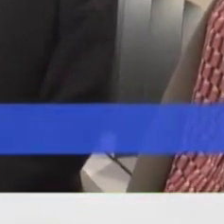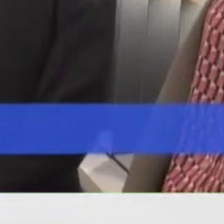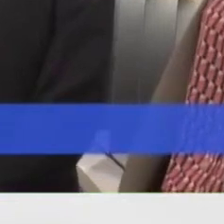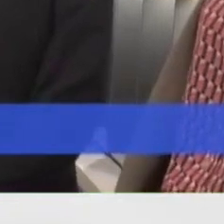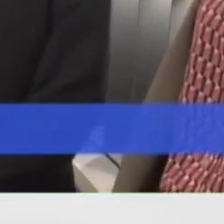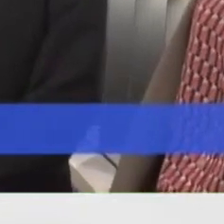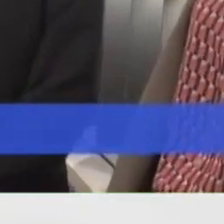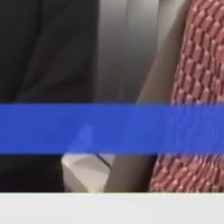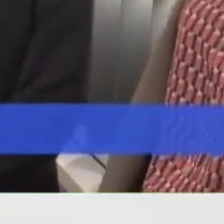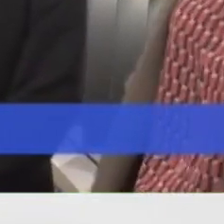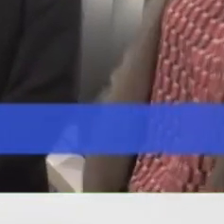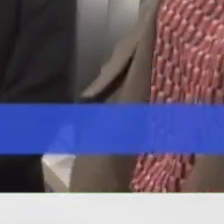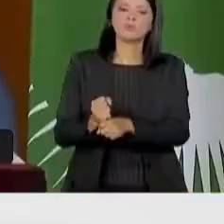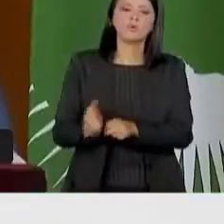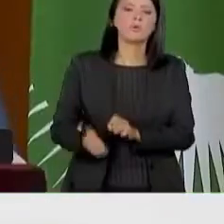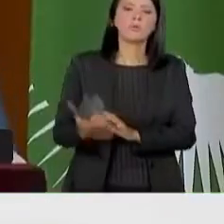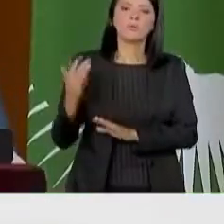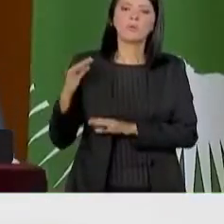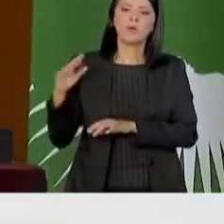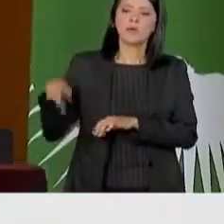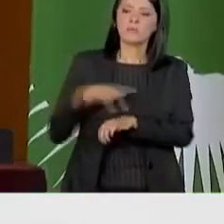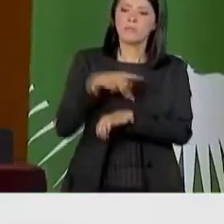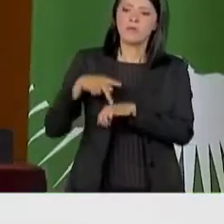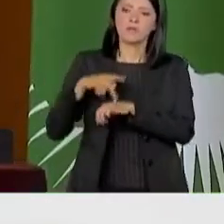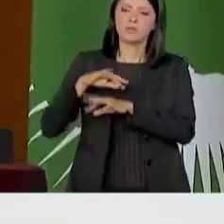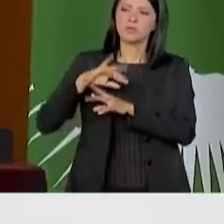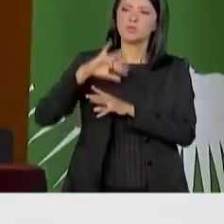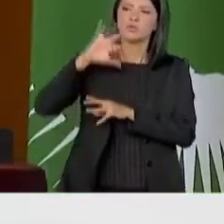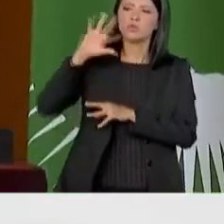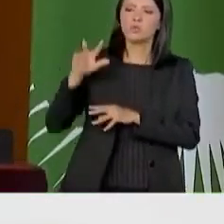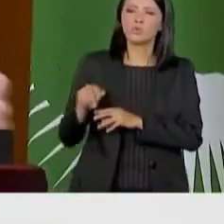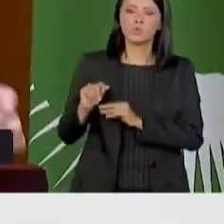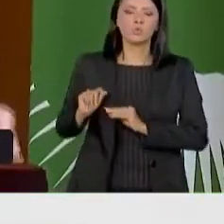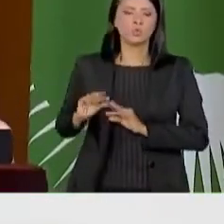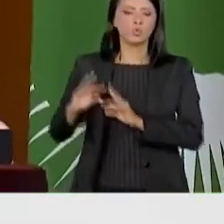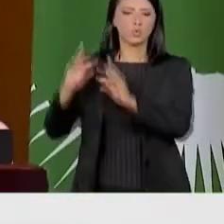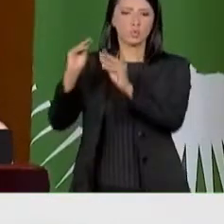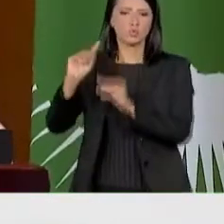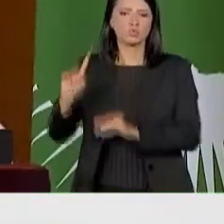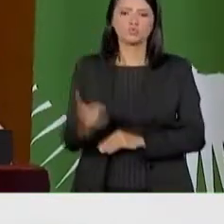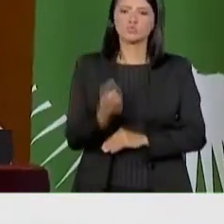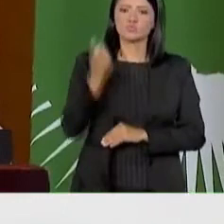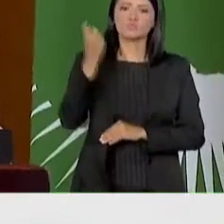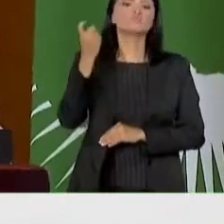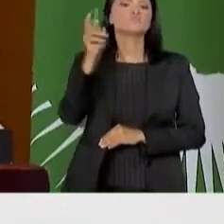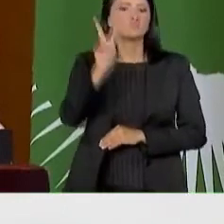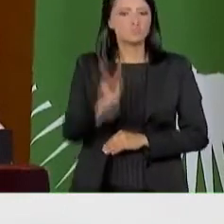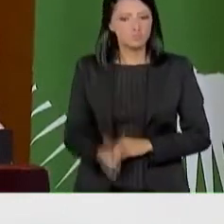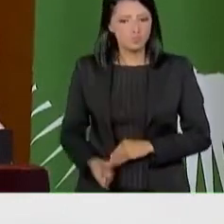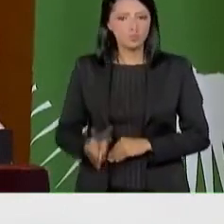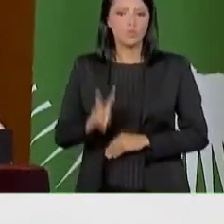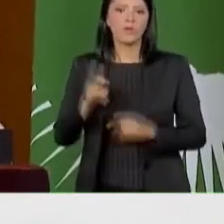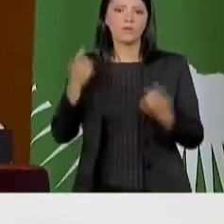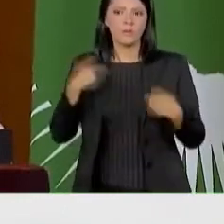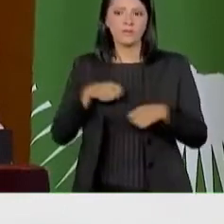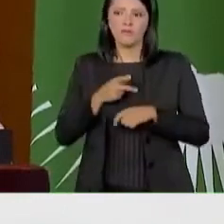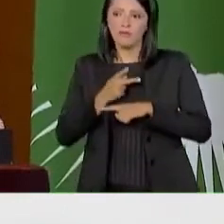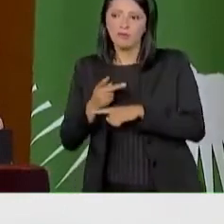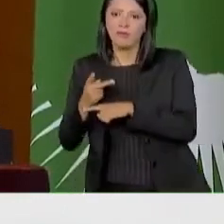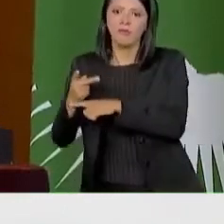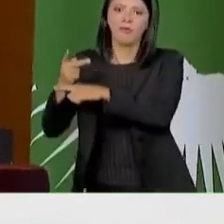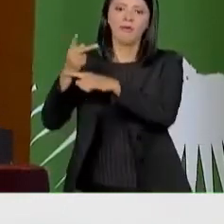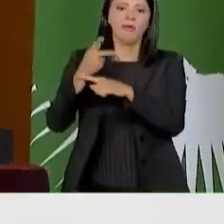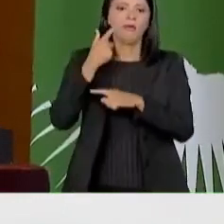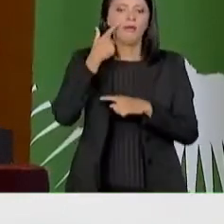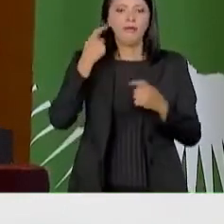você é de esquerda mas isso é outro assunto então acho difícil nesse momento eh se rompesse que que aconteceria